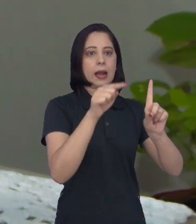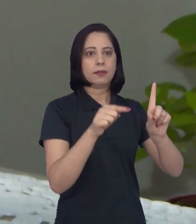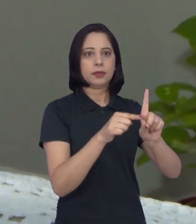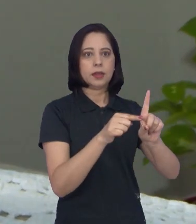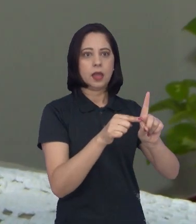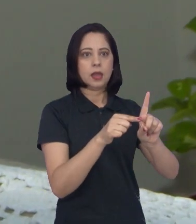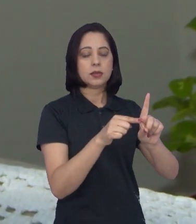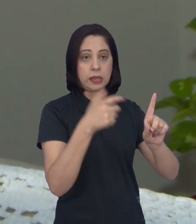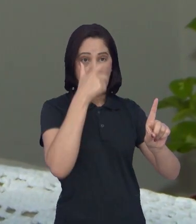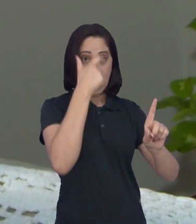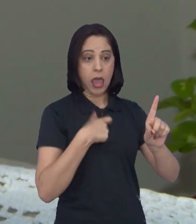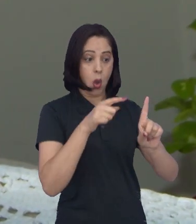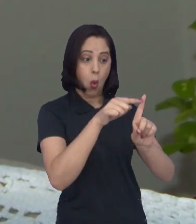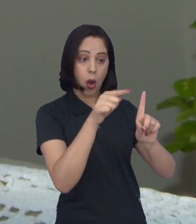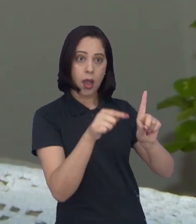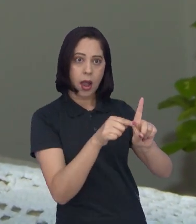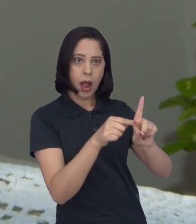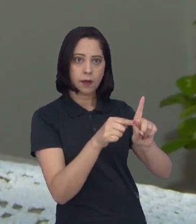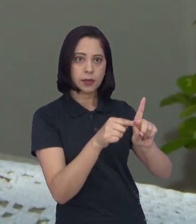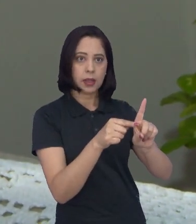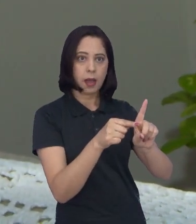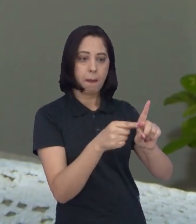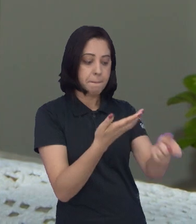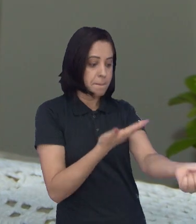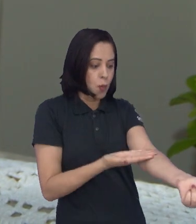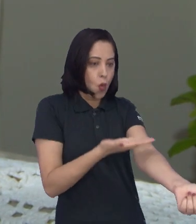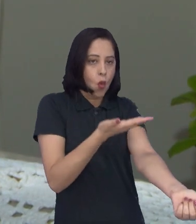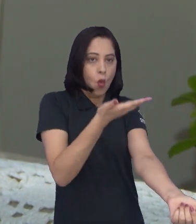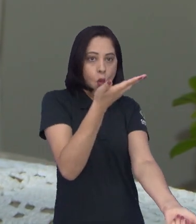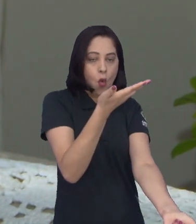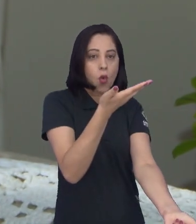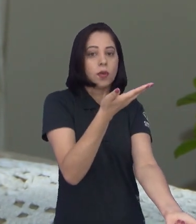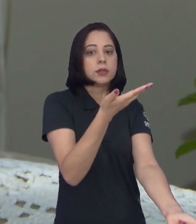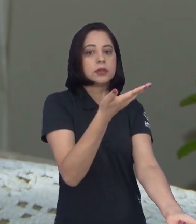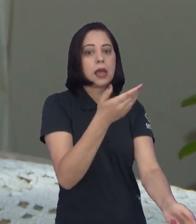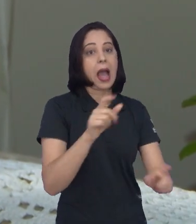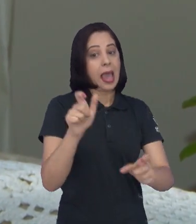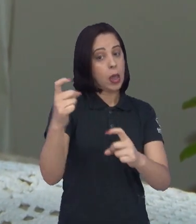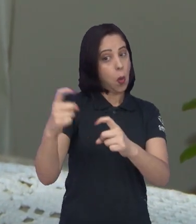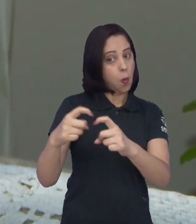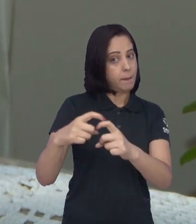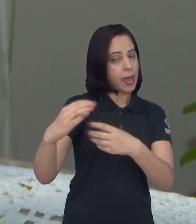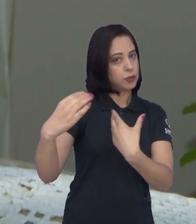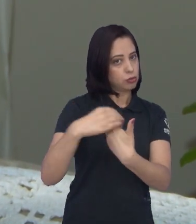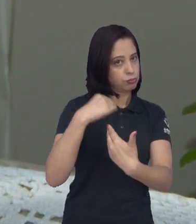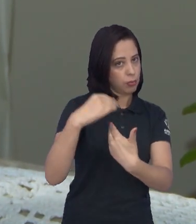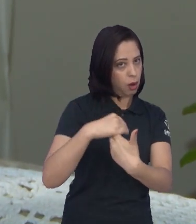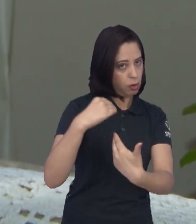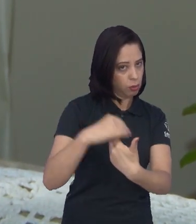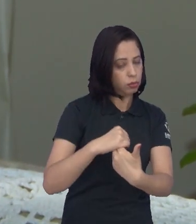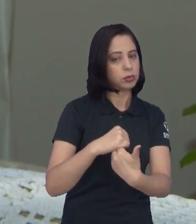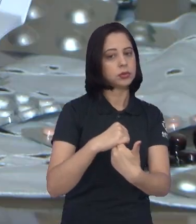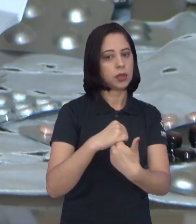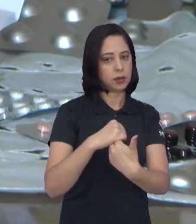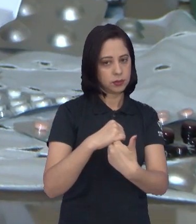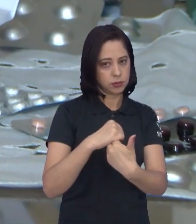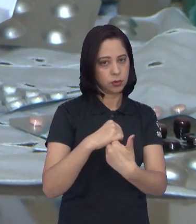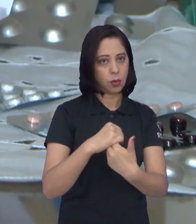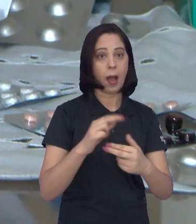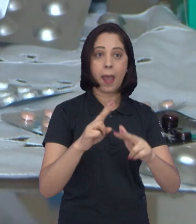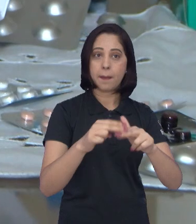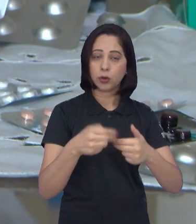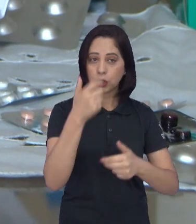e Então a partir daí eh por aconselhamento médico eu passei irregularmente